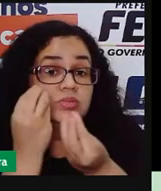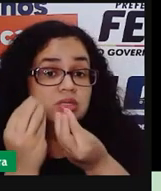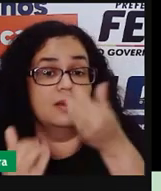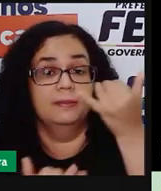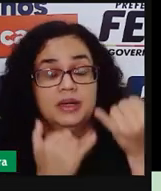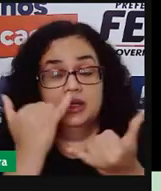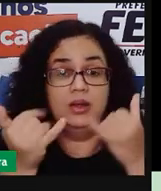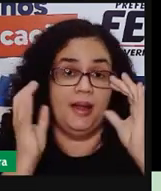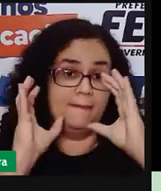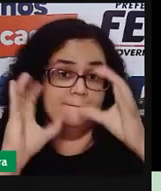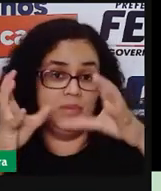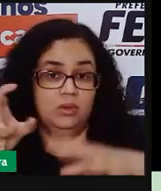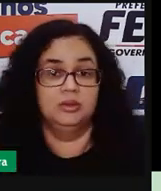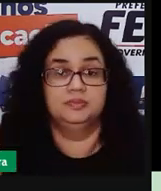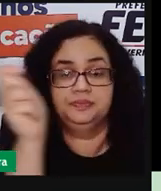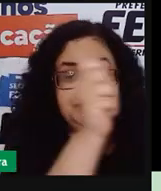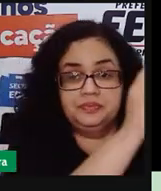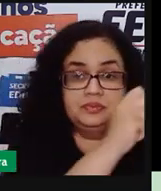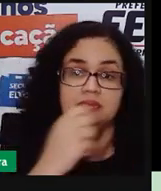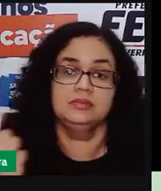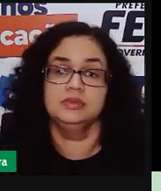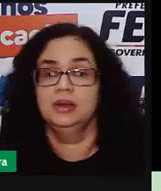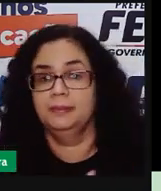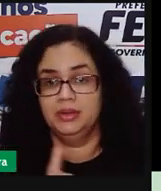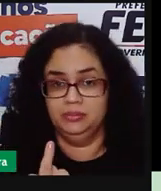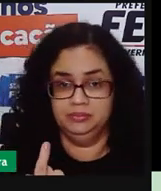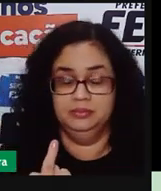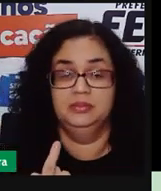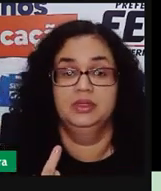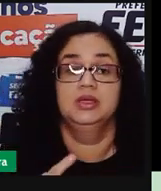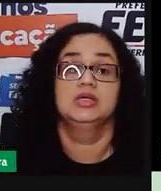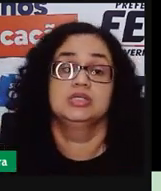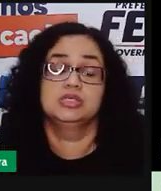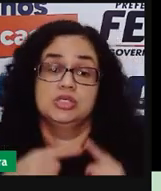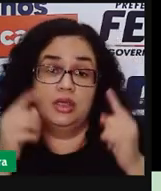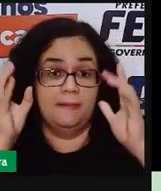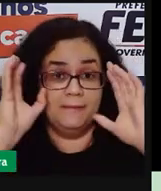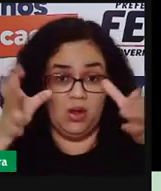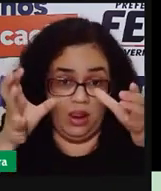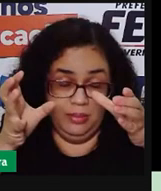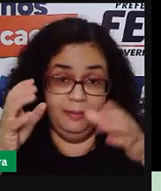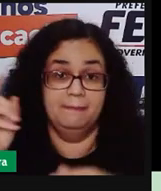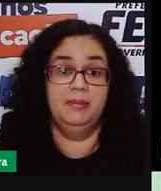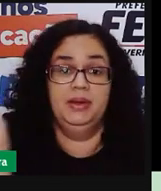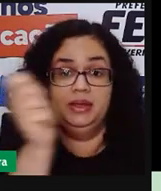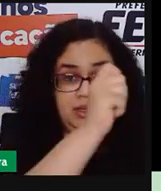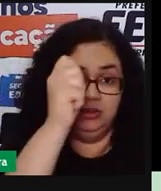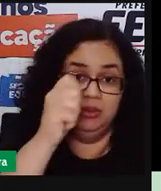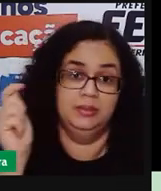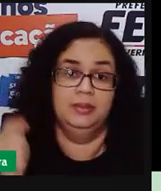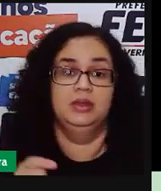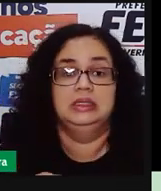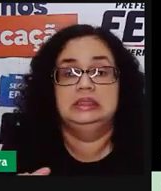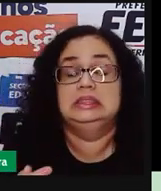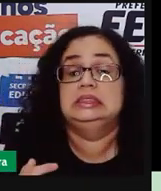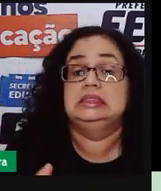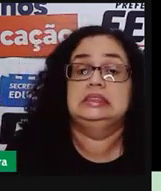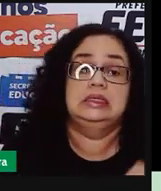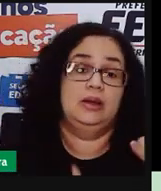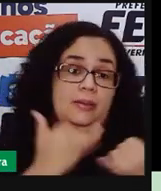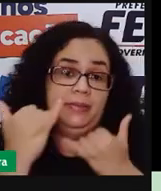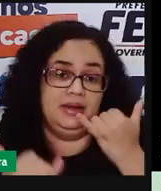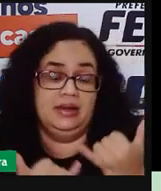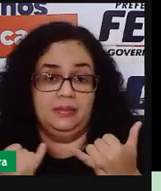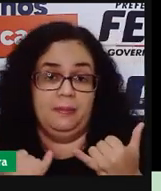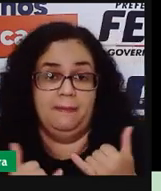que bola, papagaio, peão, de tanto brincar, se gastam. As palavras não.